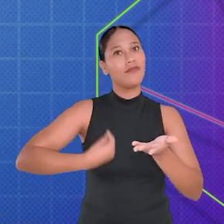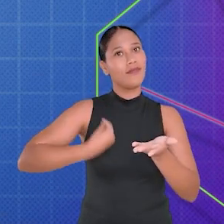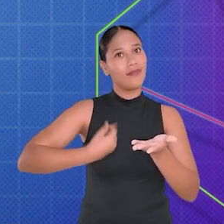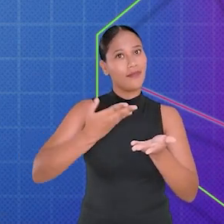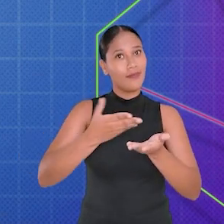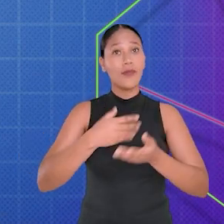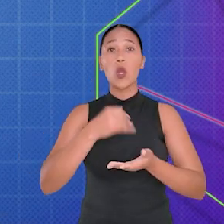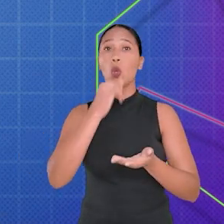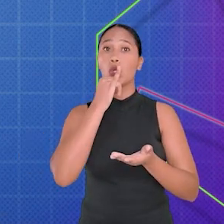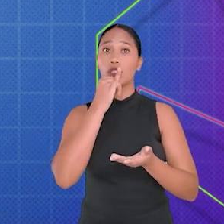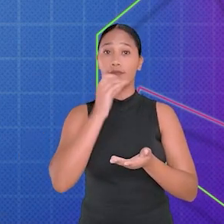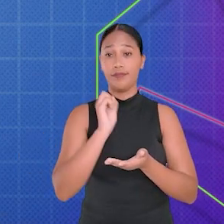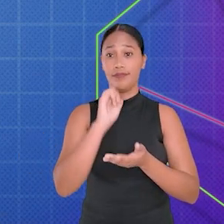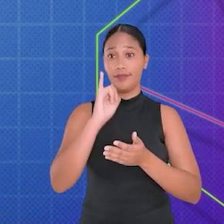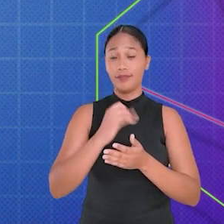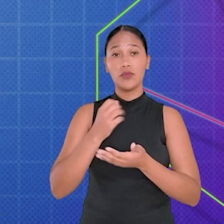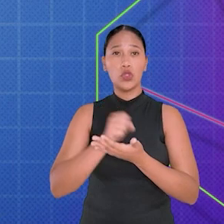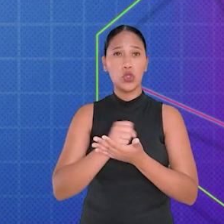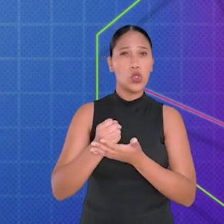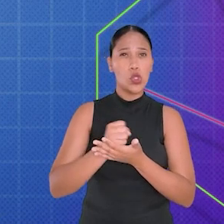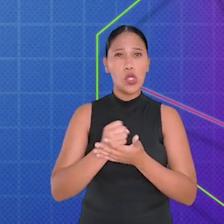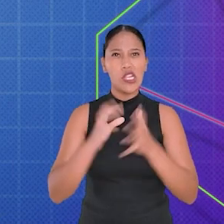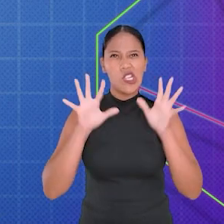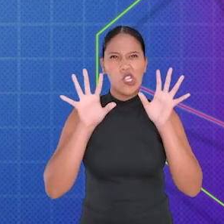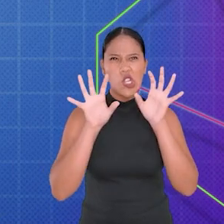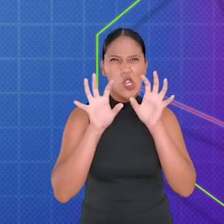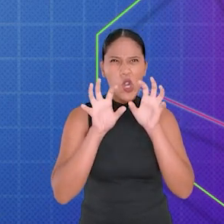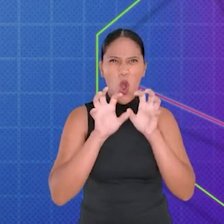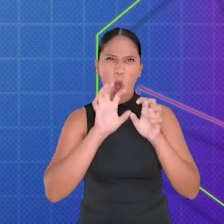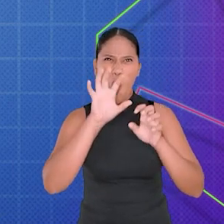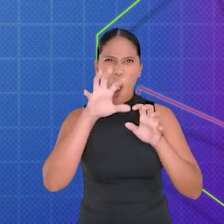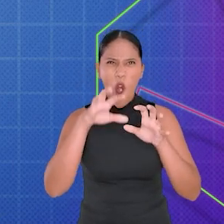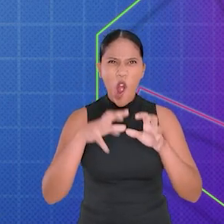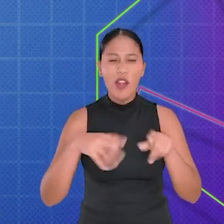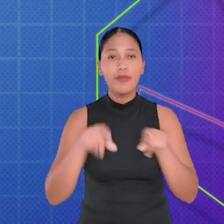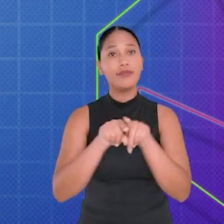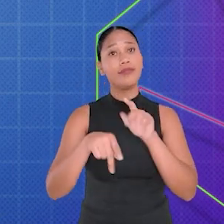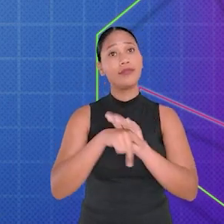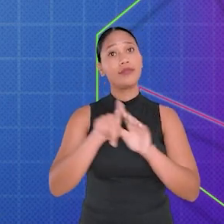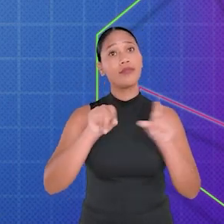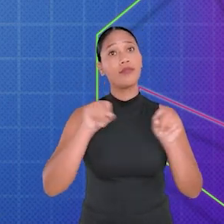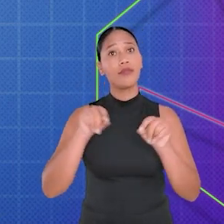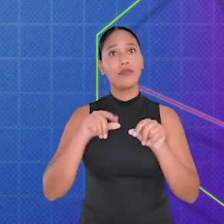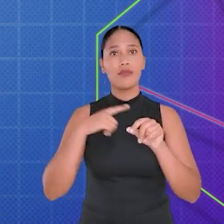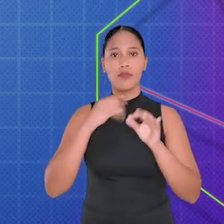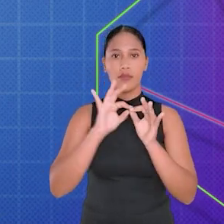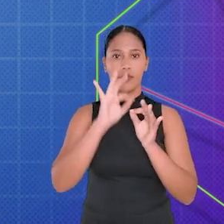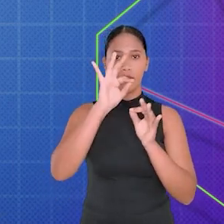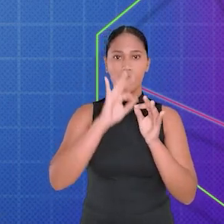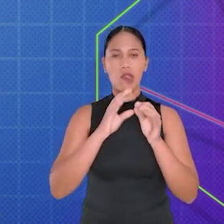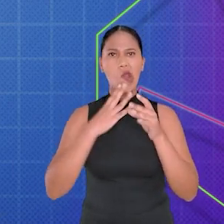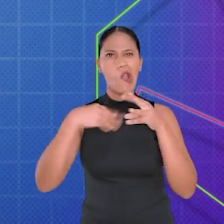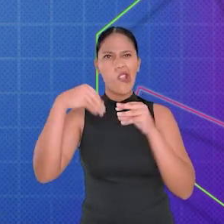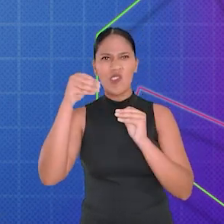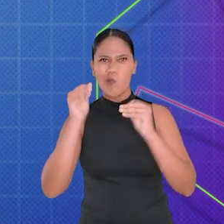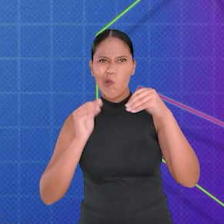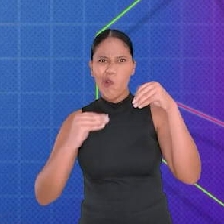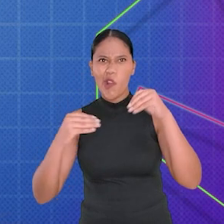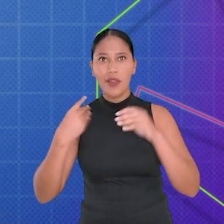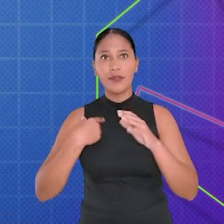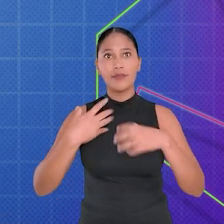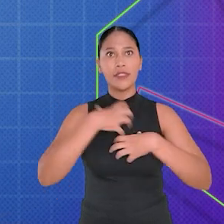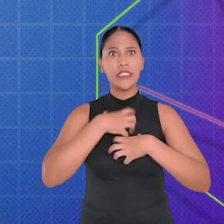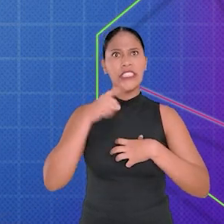do jogo e a atmosfera que se deseja criar. Por exemplo, se o jogo se passa em um ambiente sombrio e ameaçador, o design pode optar por